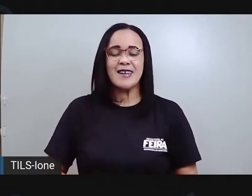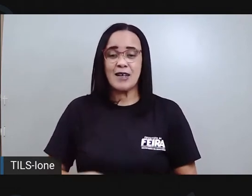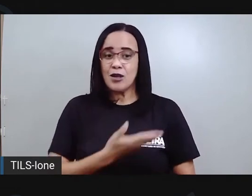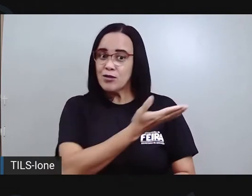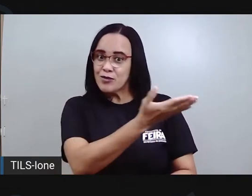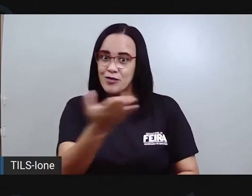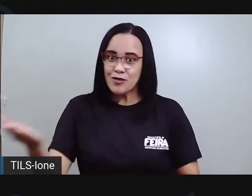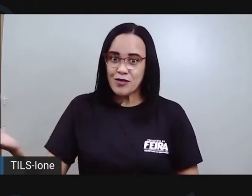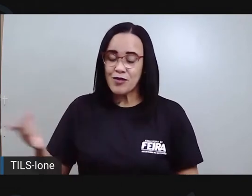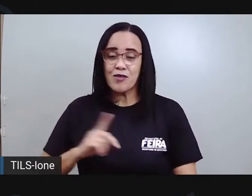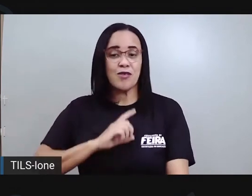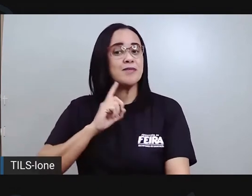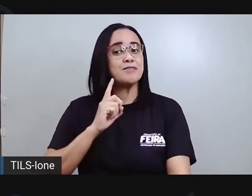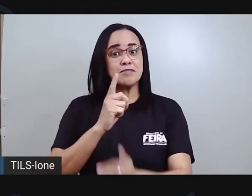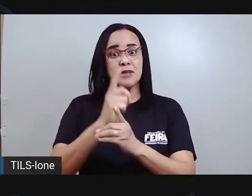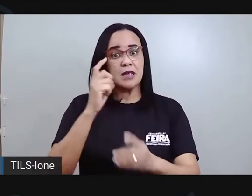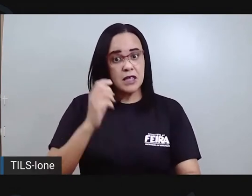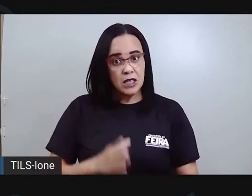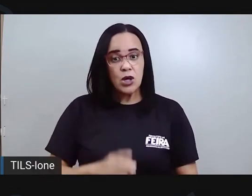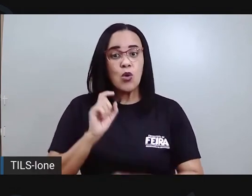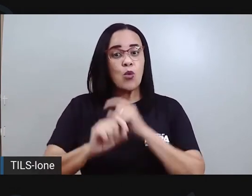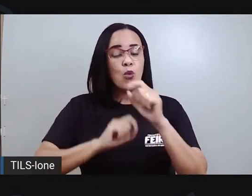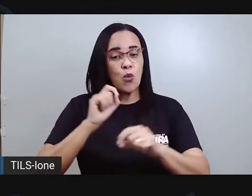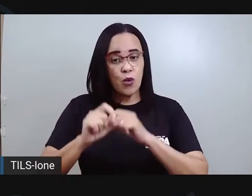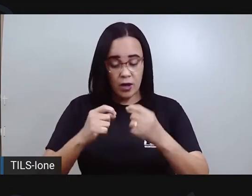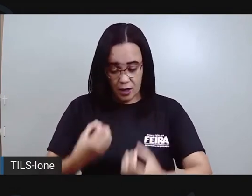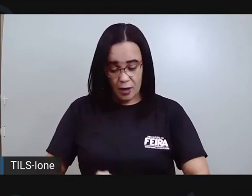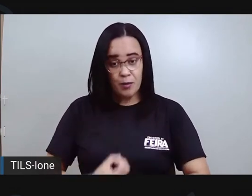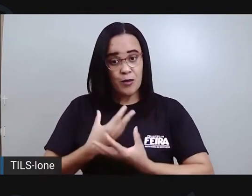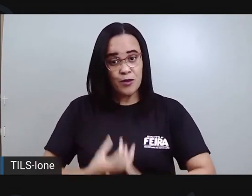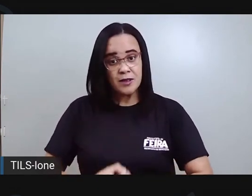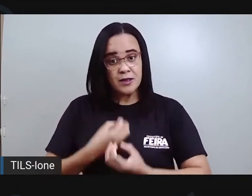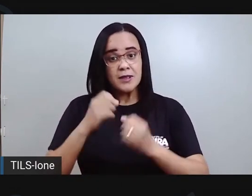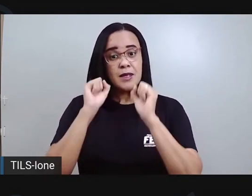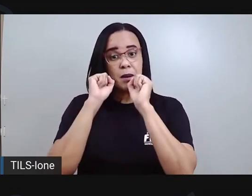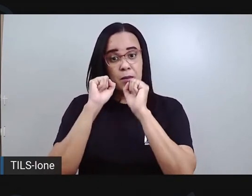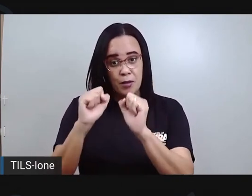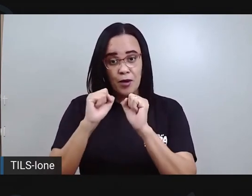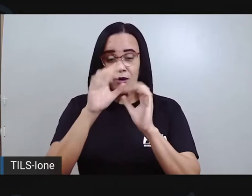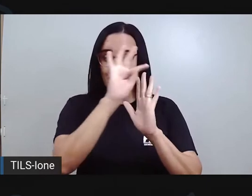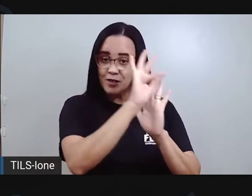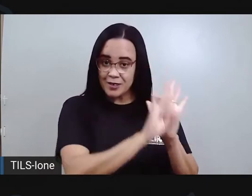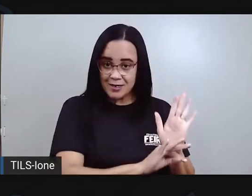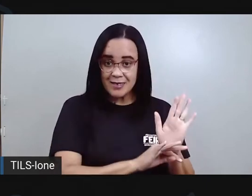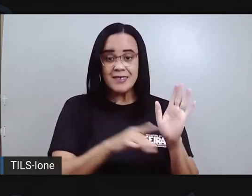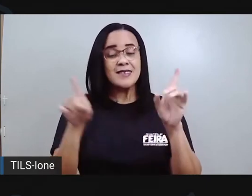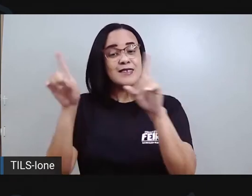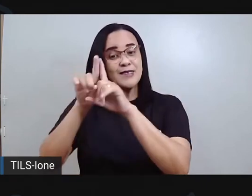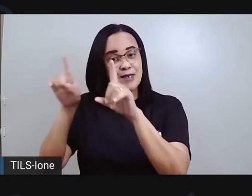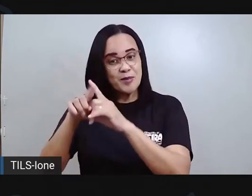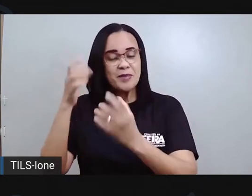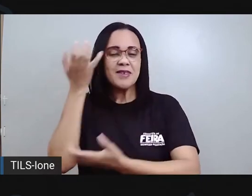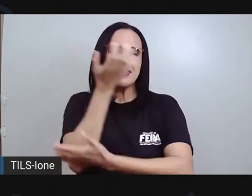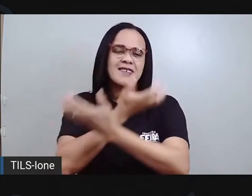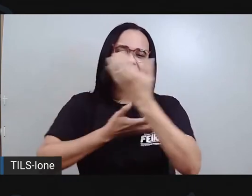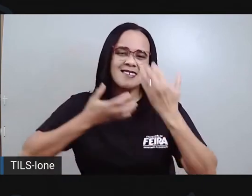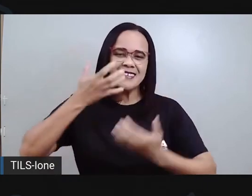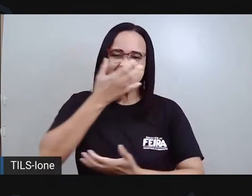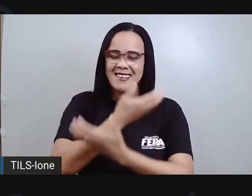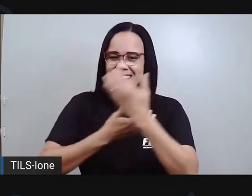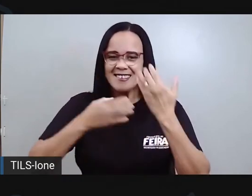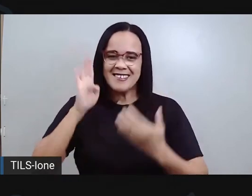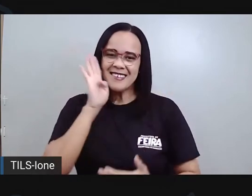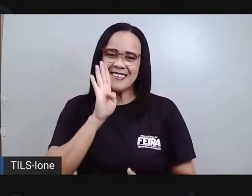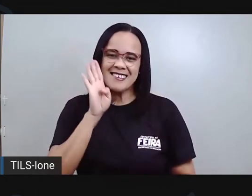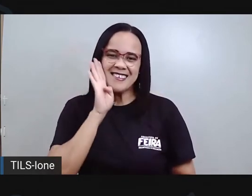ser declamada e também pode ser cantada. Ai, que divertido! Mas você sabe,